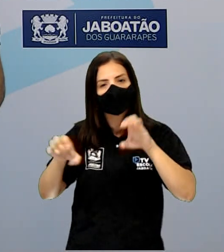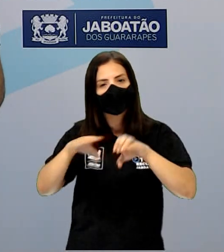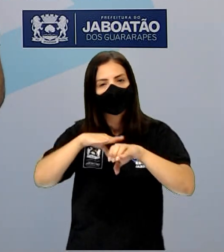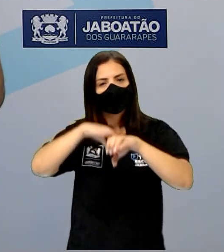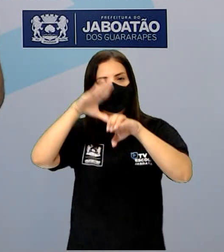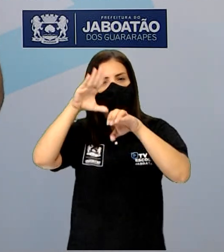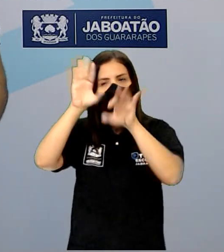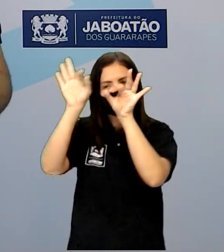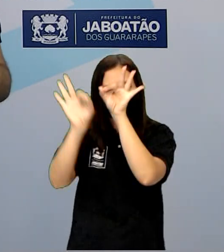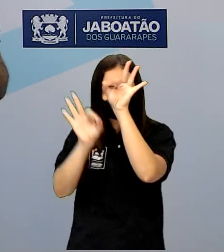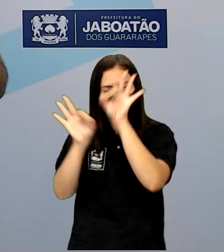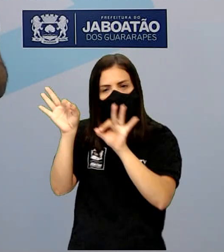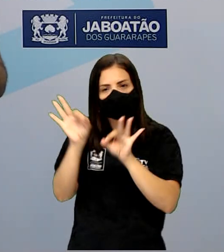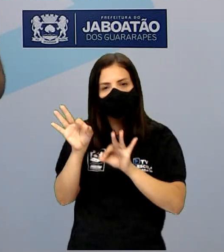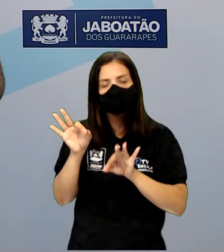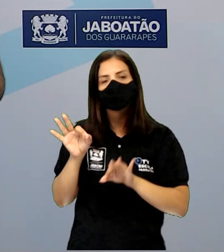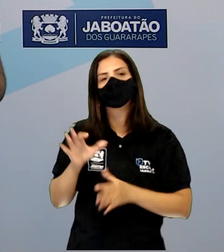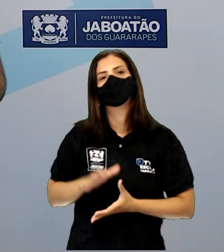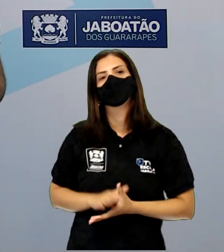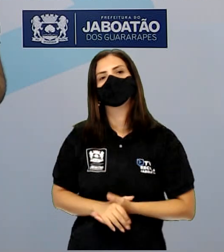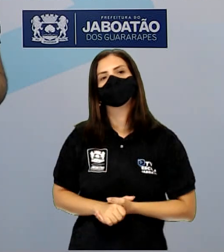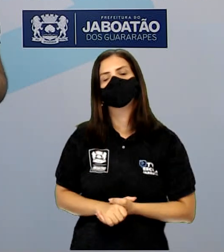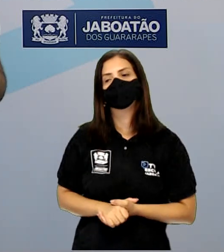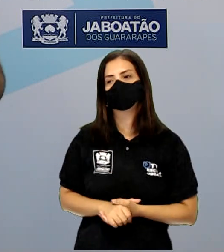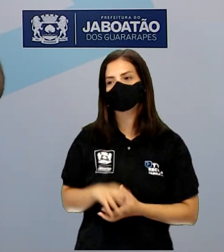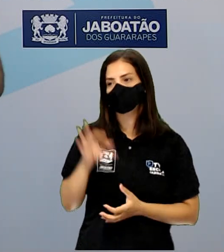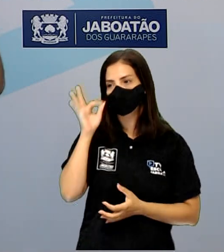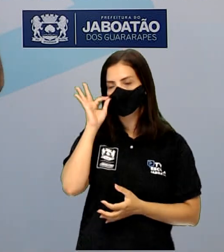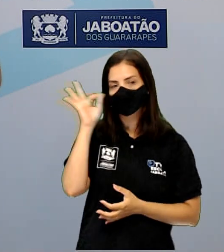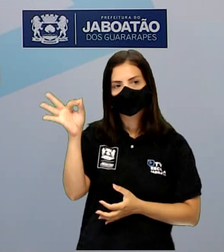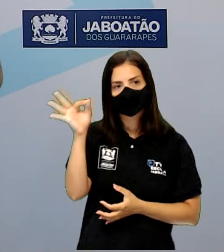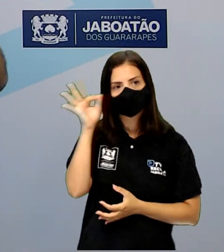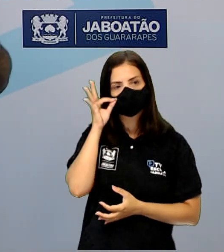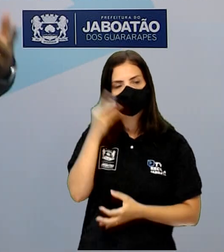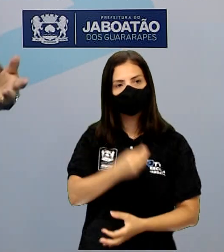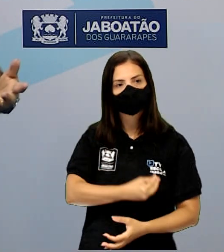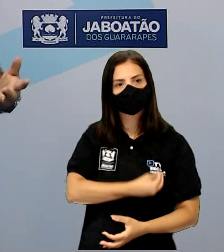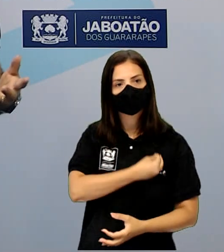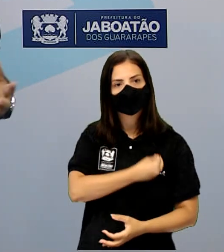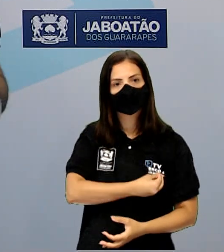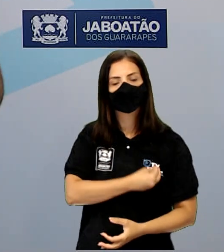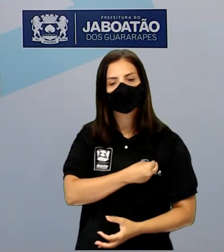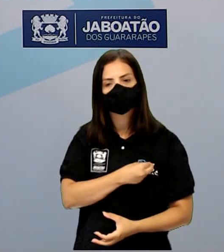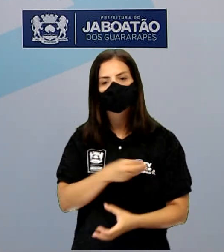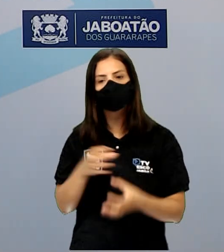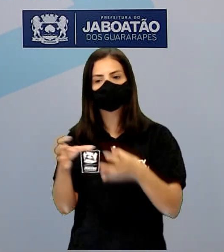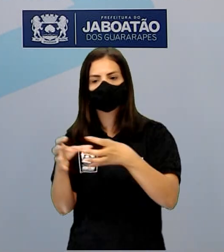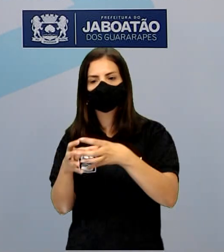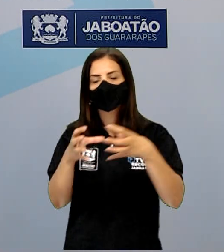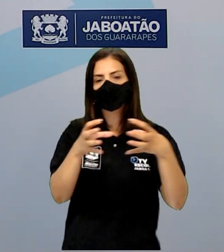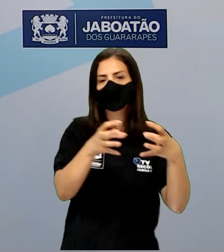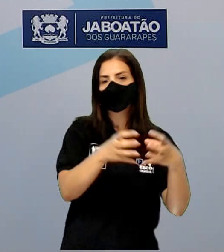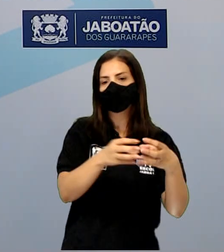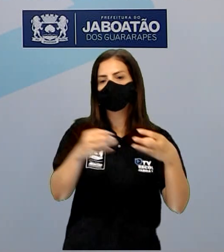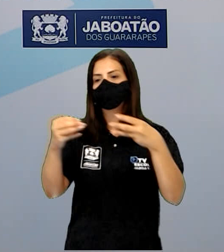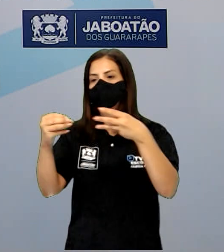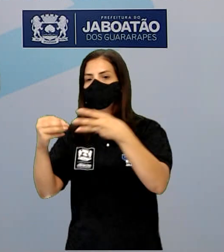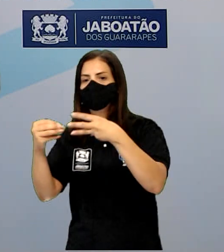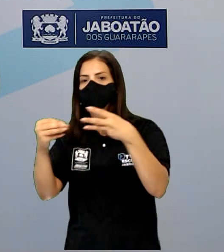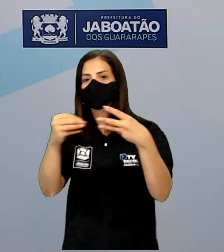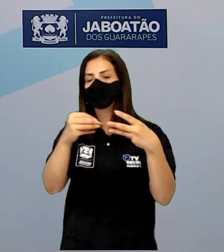procariontes. Se a gente for observar, existem seres tanto eucariontes e procariontes que vão fazer a